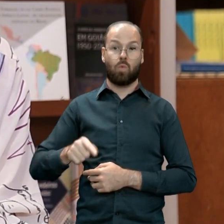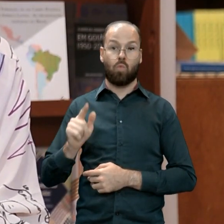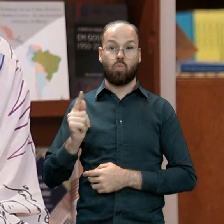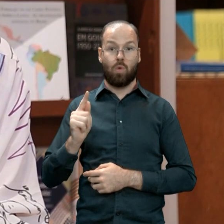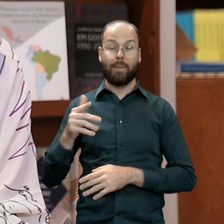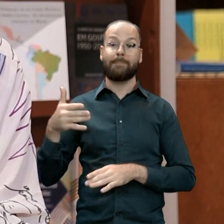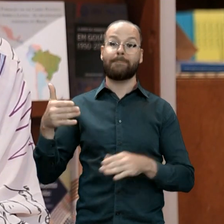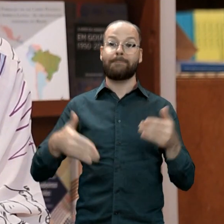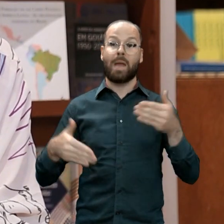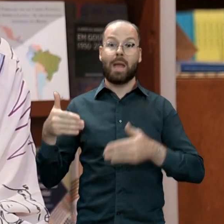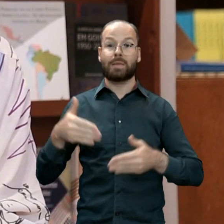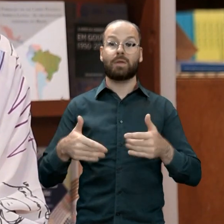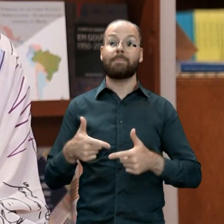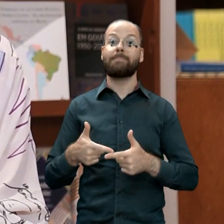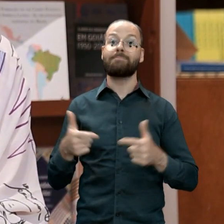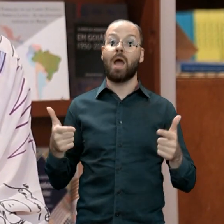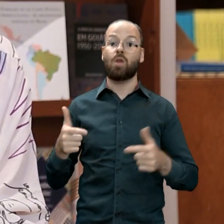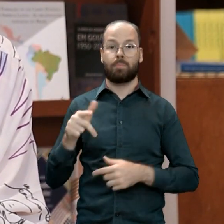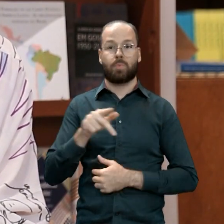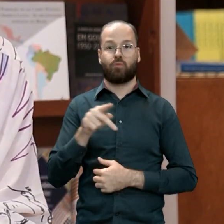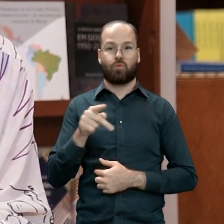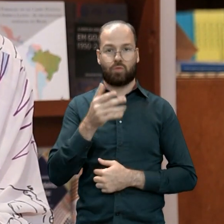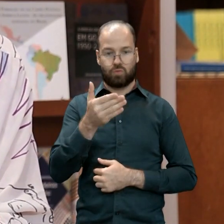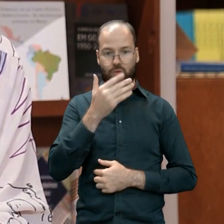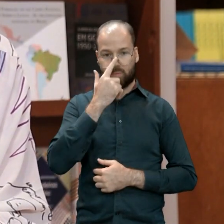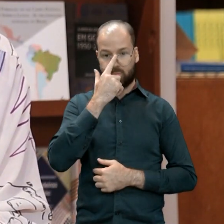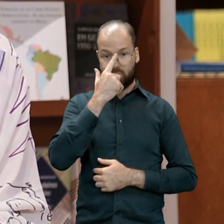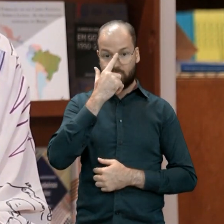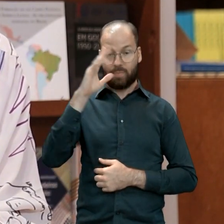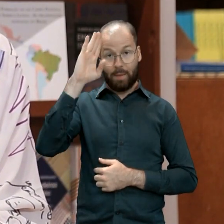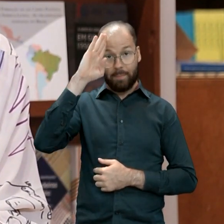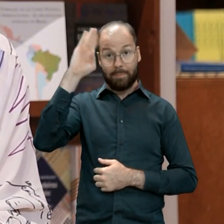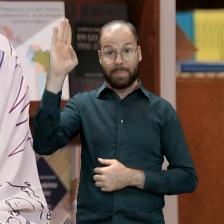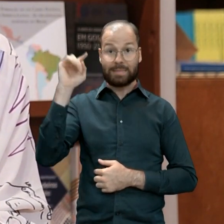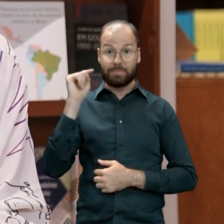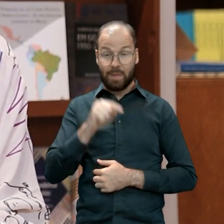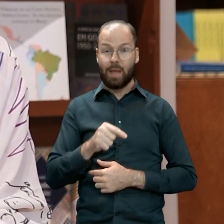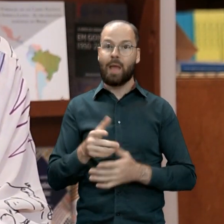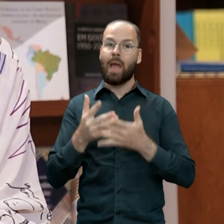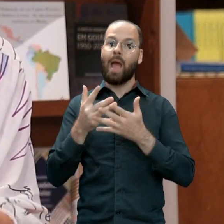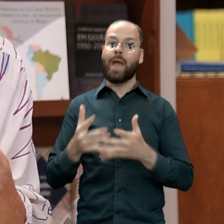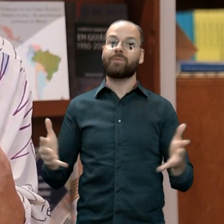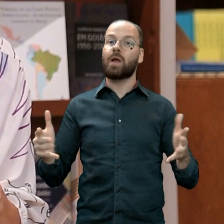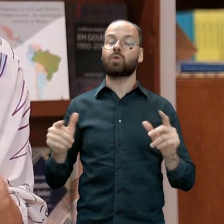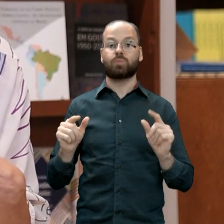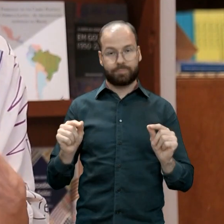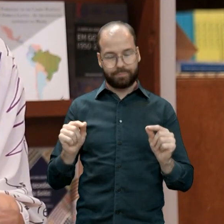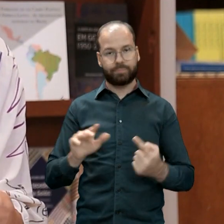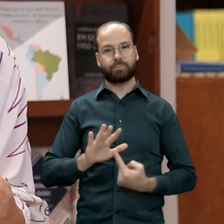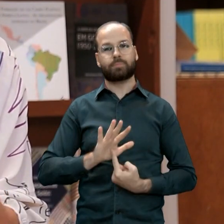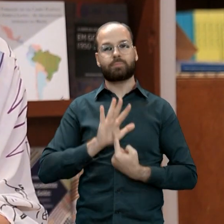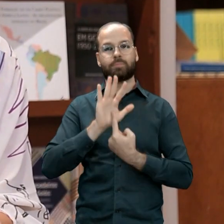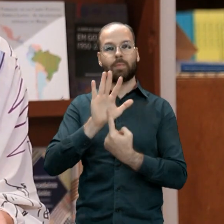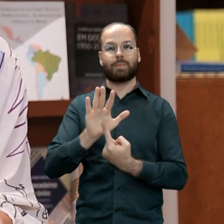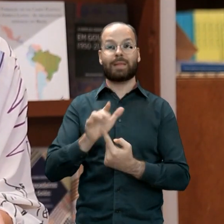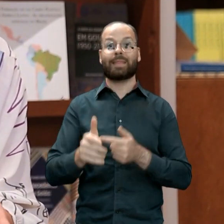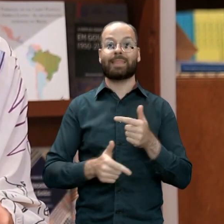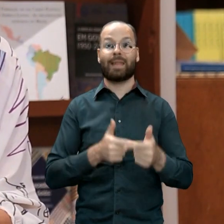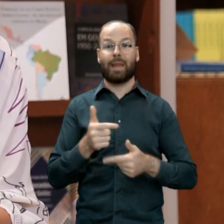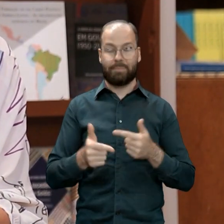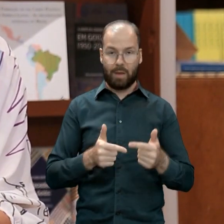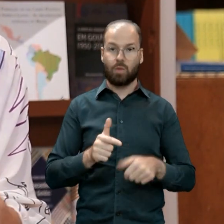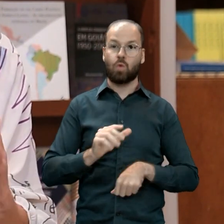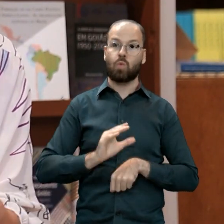das professoras participantes. E a principal atividade desse evento foi a apresentação do trabalho realizado